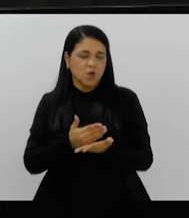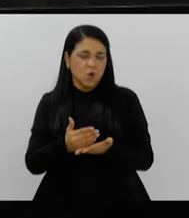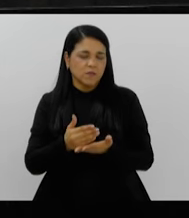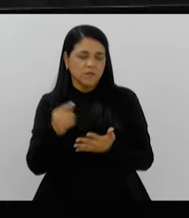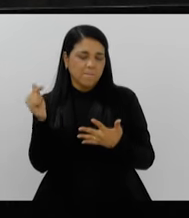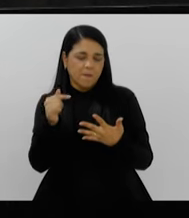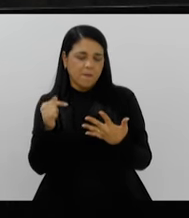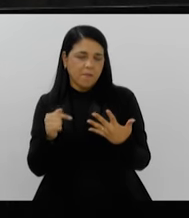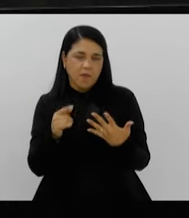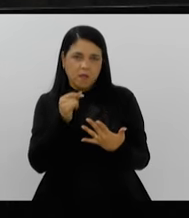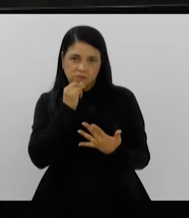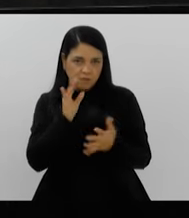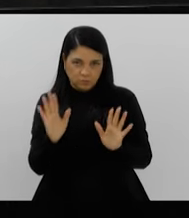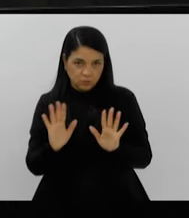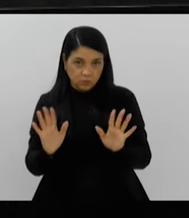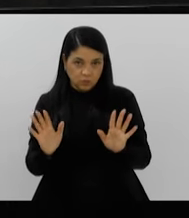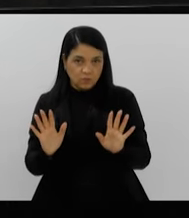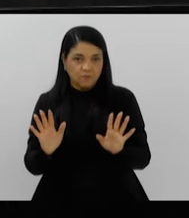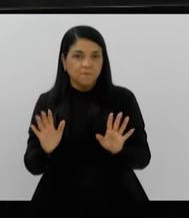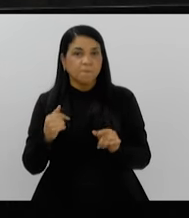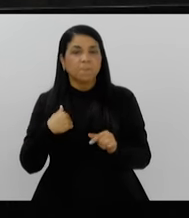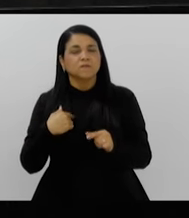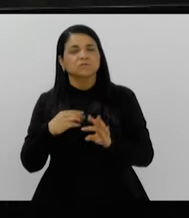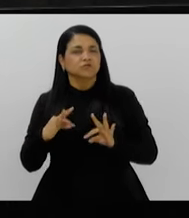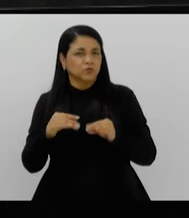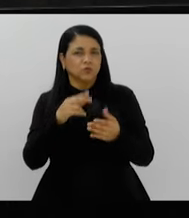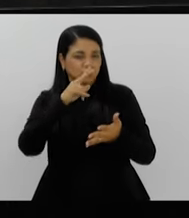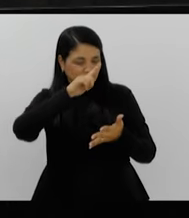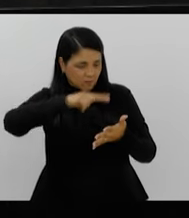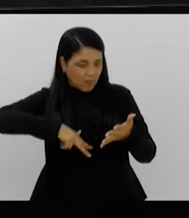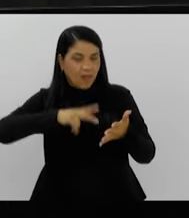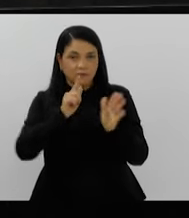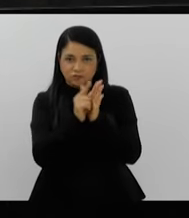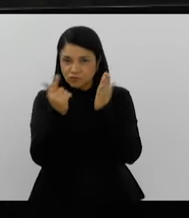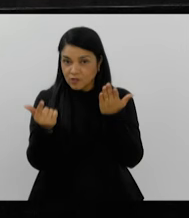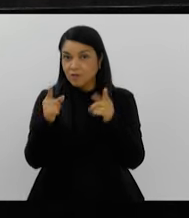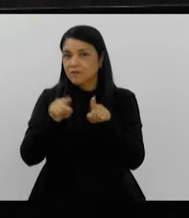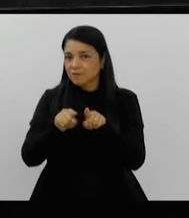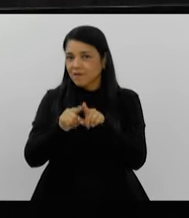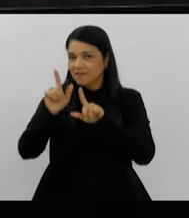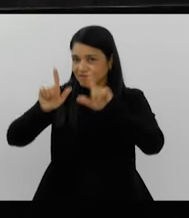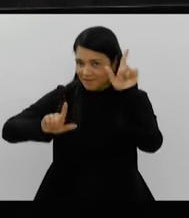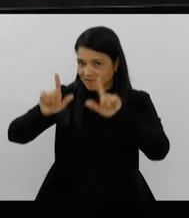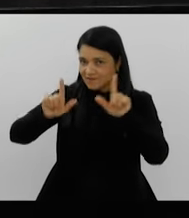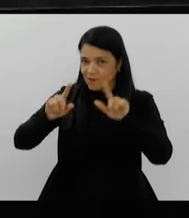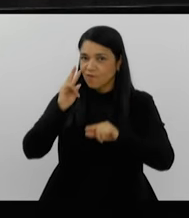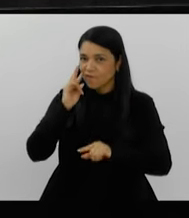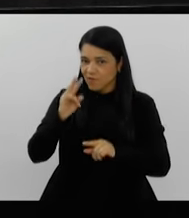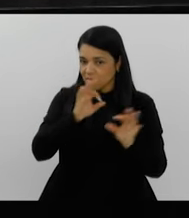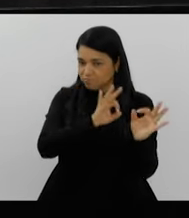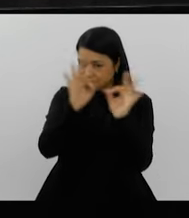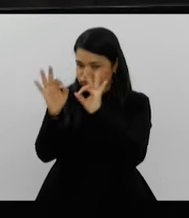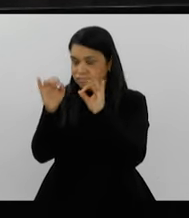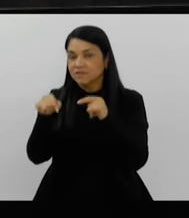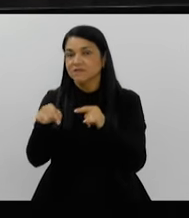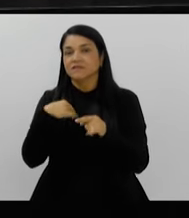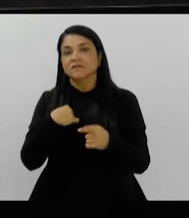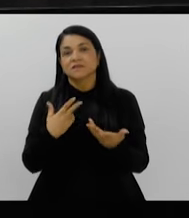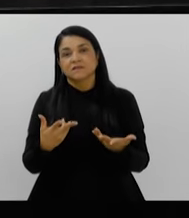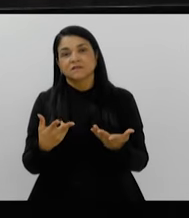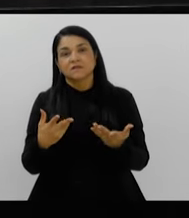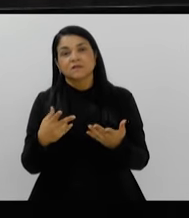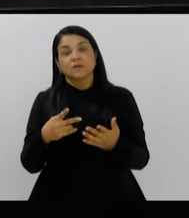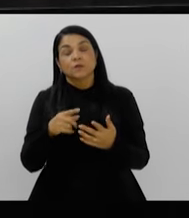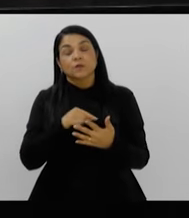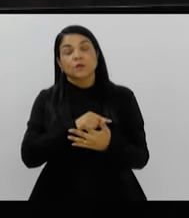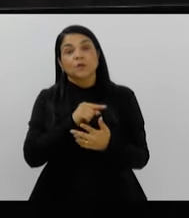os exemplos, né? Porque todos leem jornais e assistem televisão, mas isso é apenas um